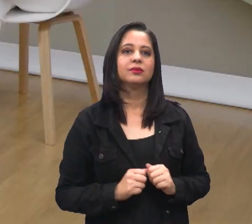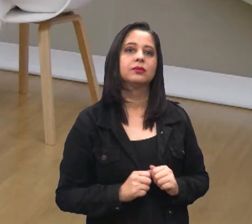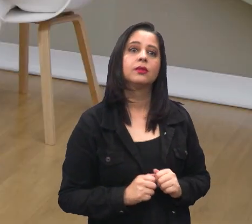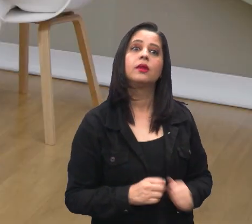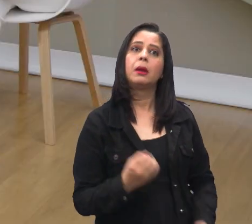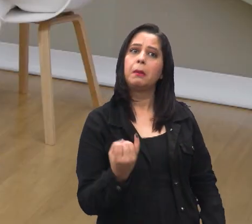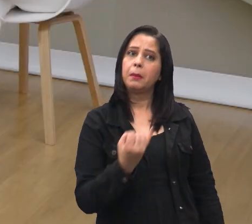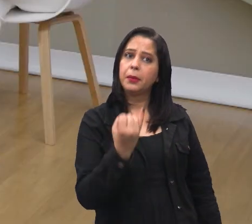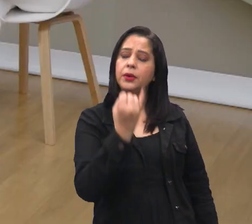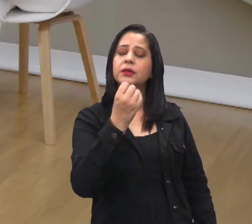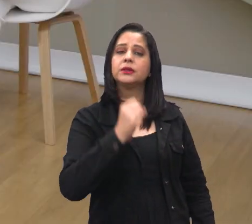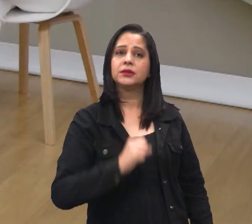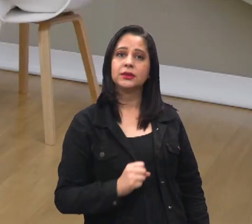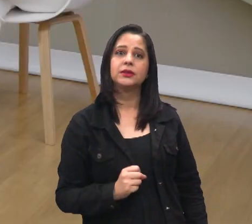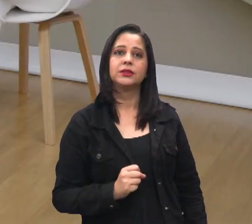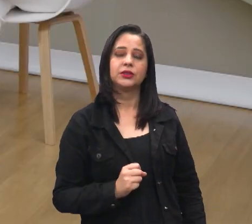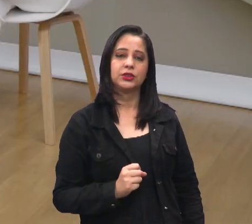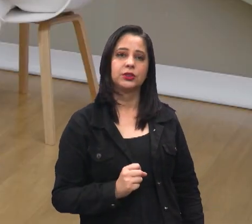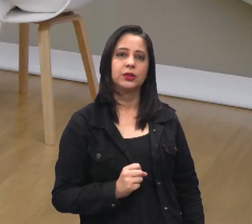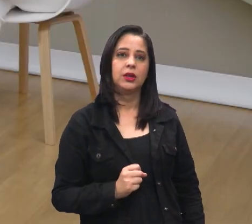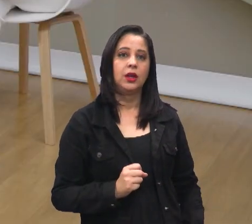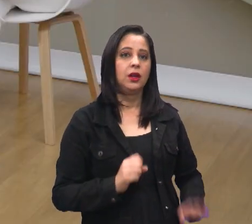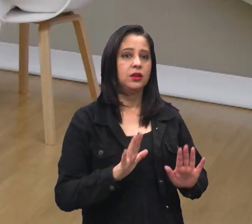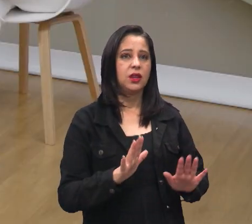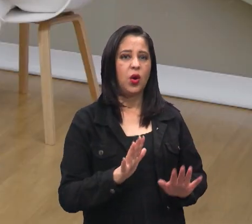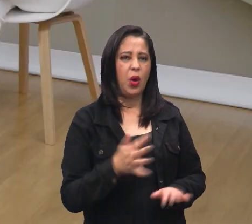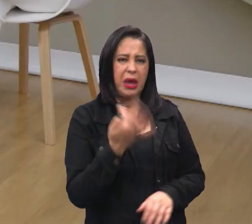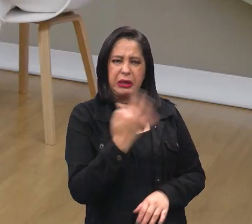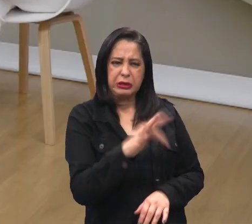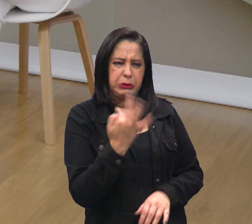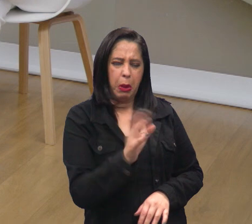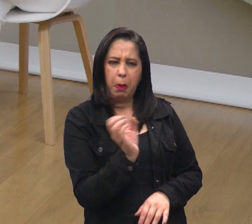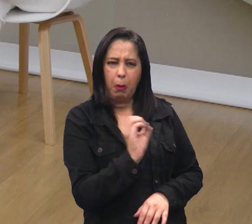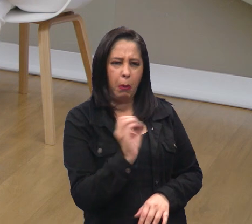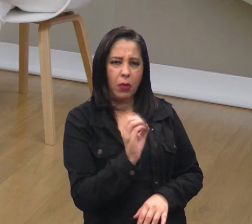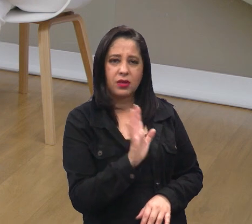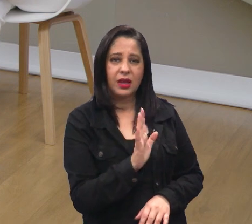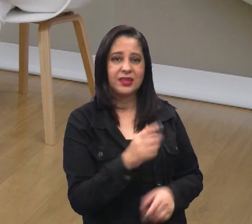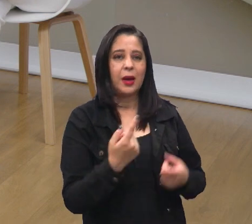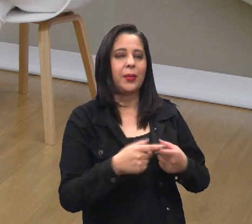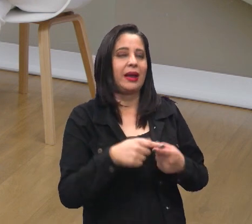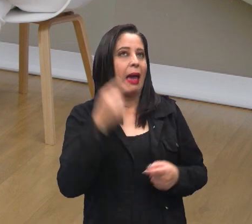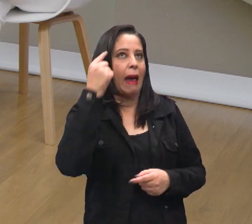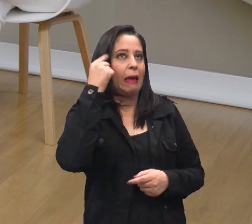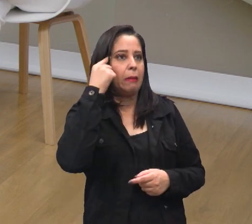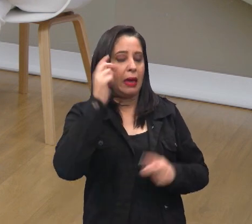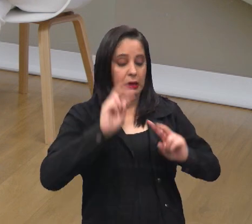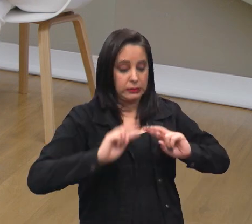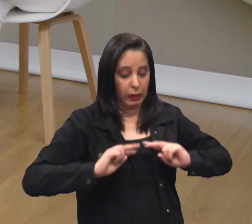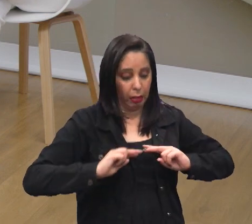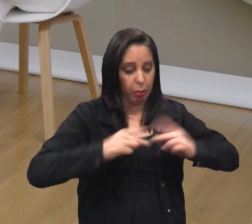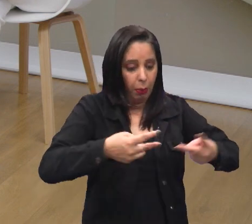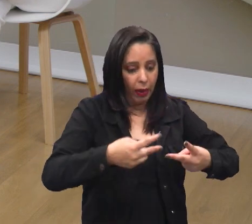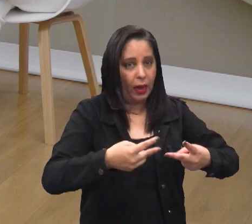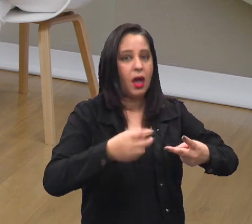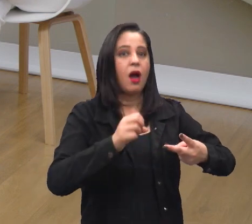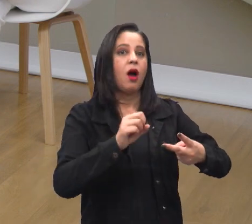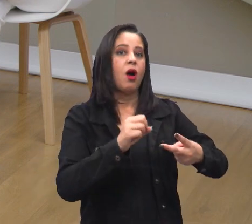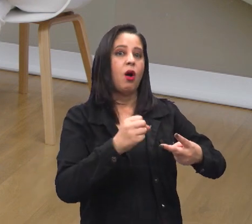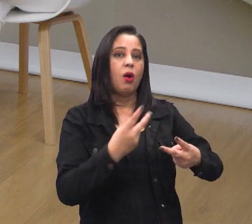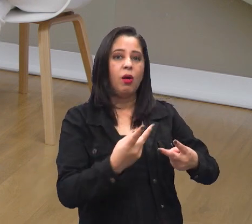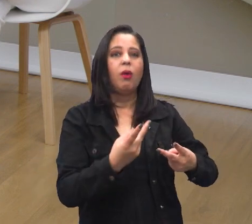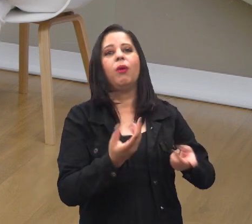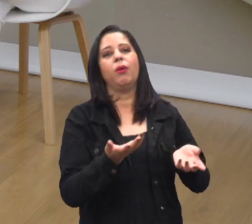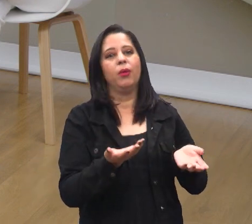é um procedimento que não é doloroso, né? Porque quando a gente fala em transplante ou em doação para servir